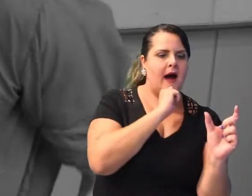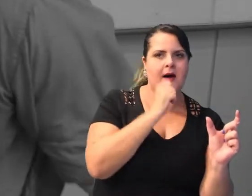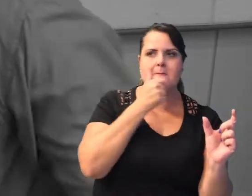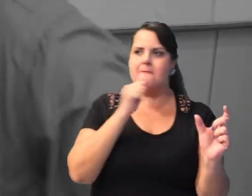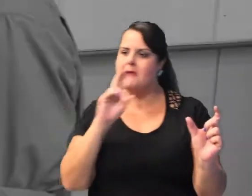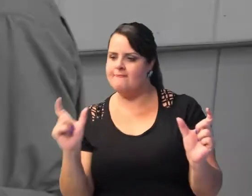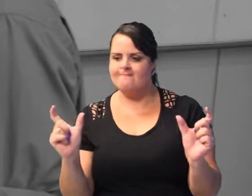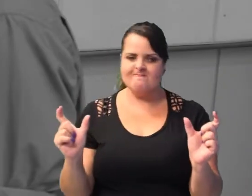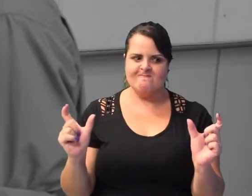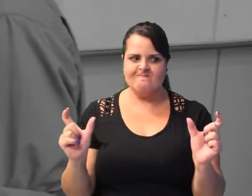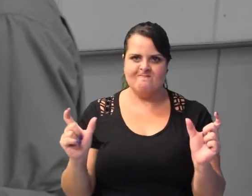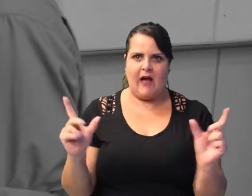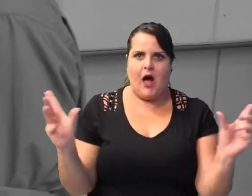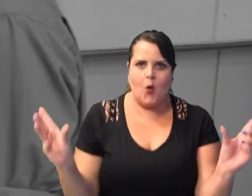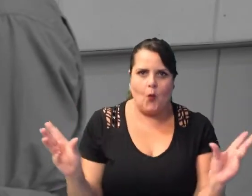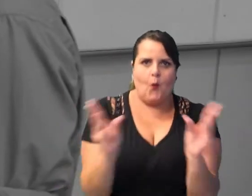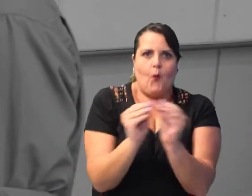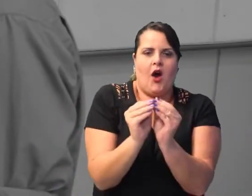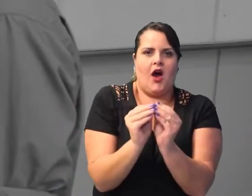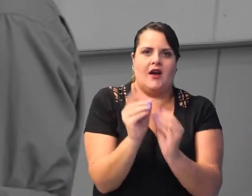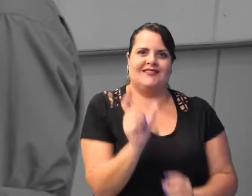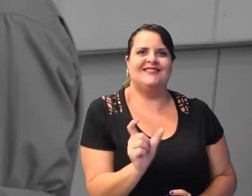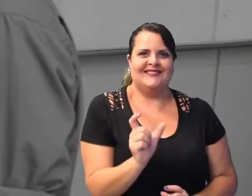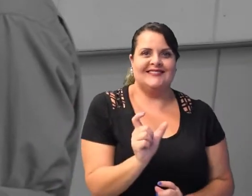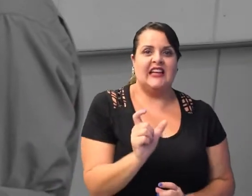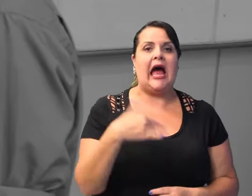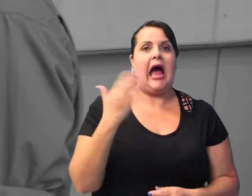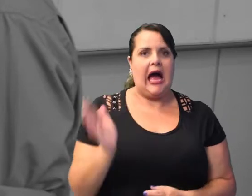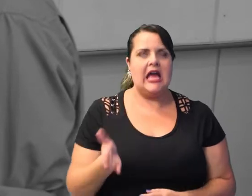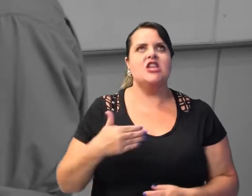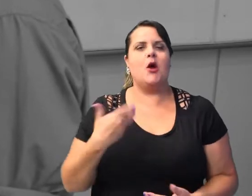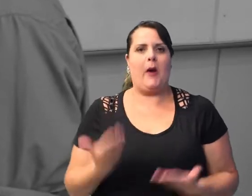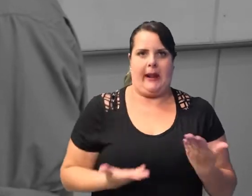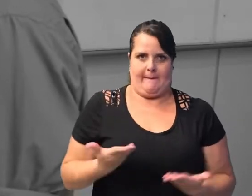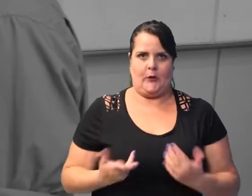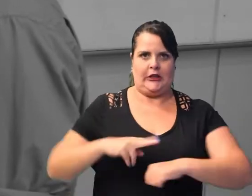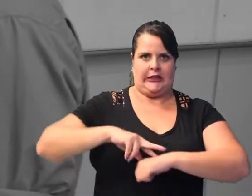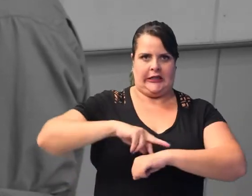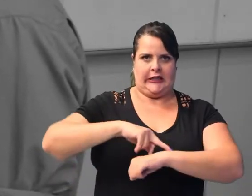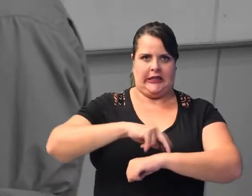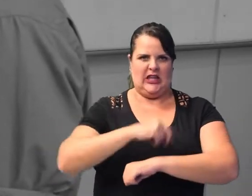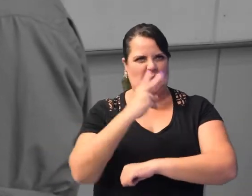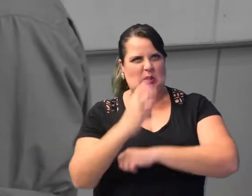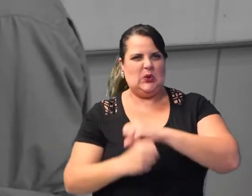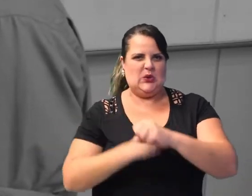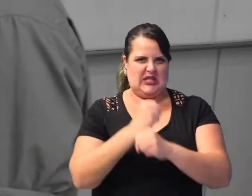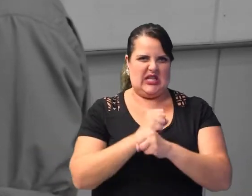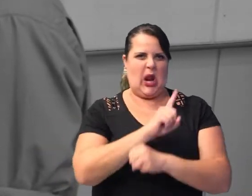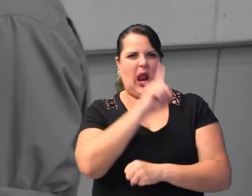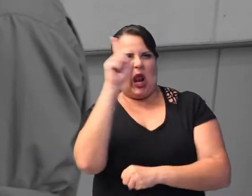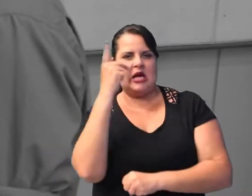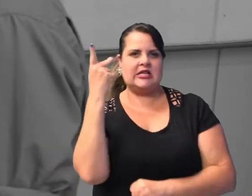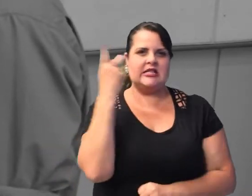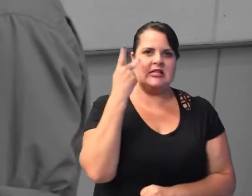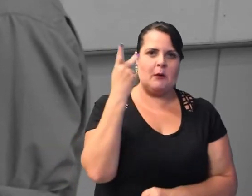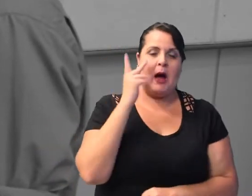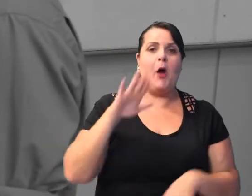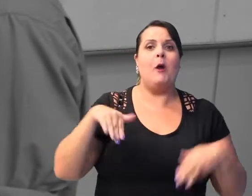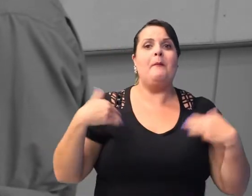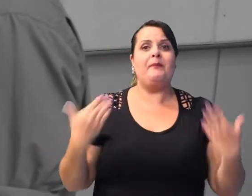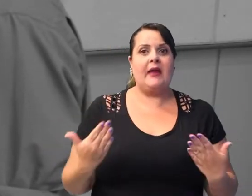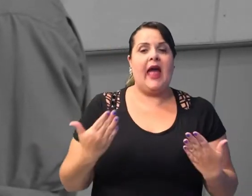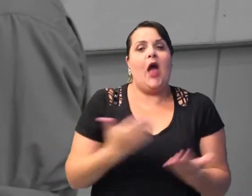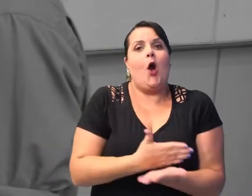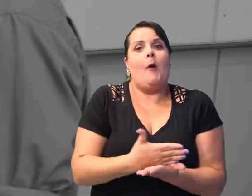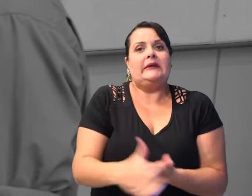dois cachorrinhos e eu mandei 12 anos em são paulo tudo é quando comecei a trabalhar com moda com com stylist que